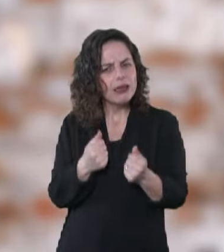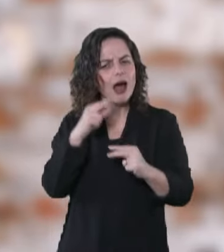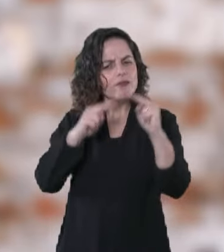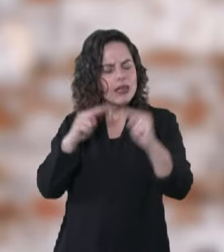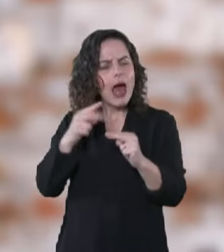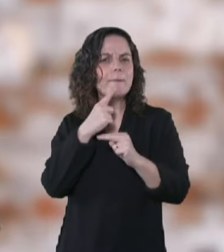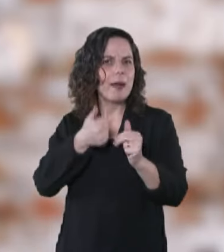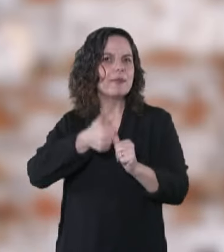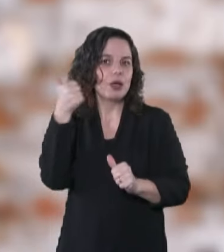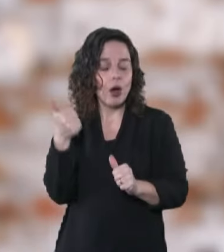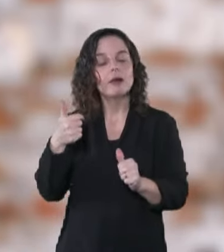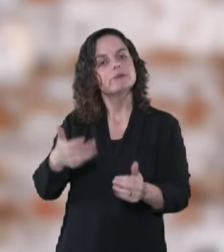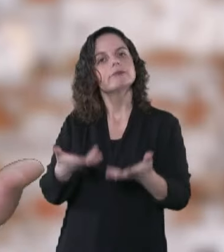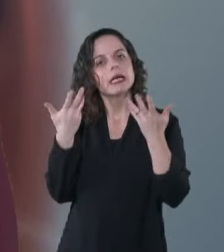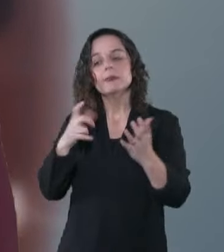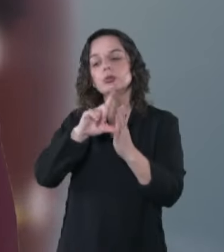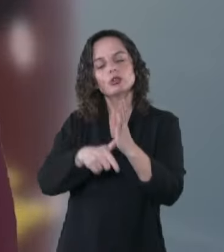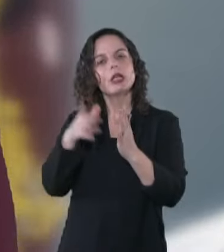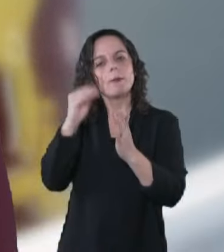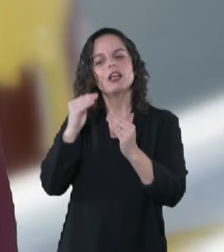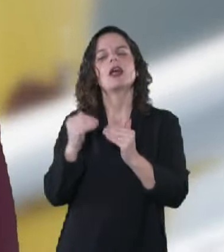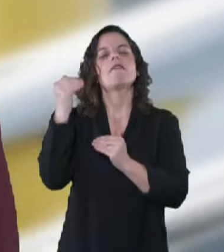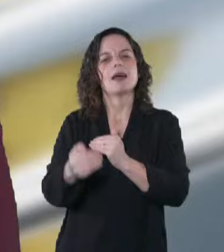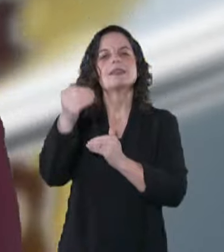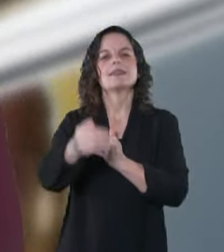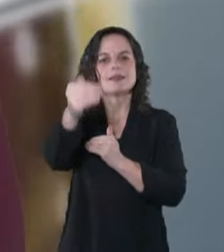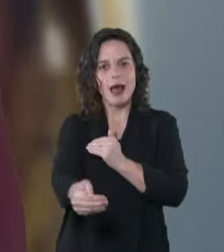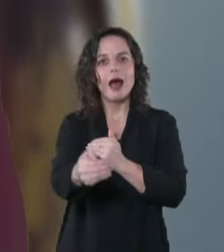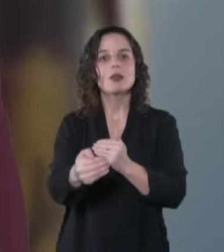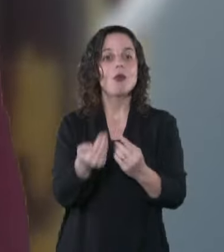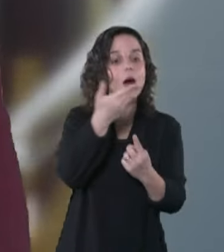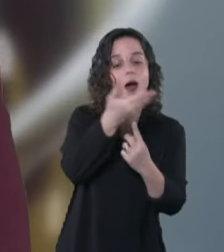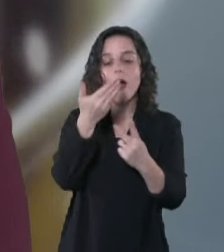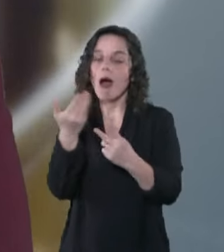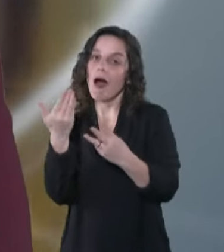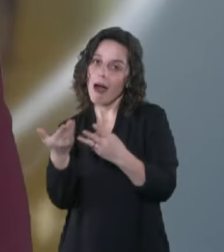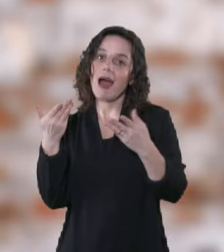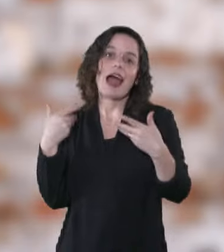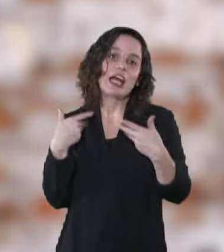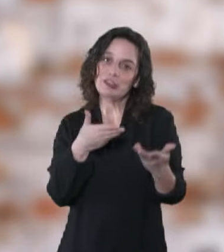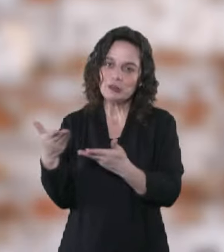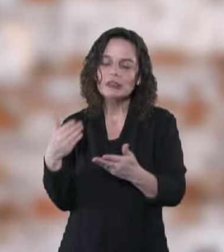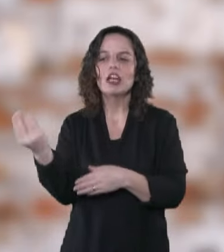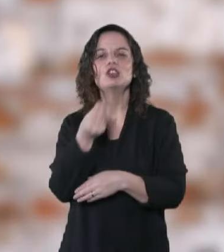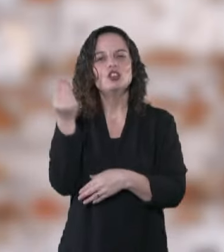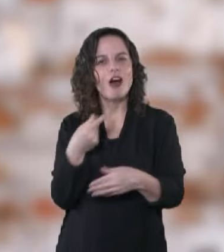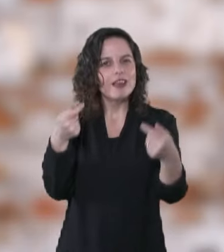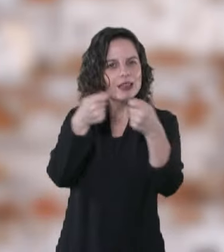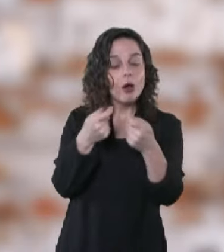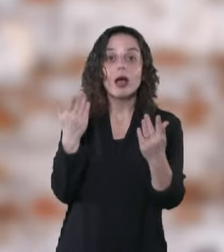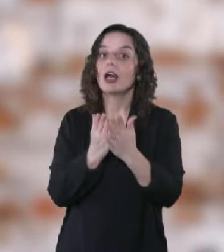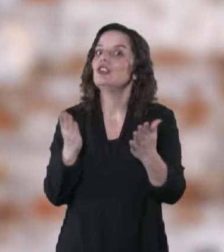muito mais além e que aí, lá está, todos estes meios nos vão ajudar a isso, chegar aos jovens, chegar à